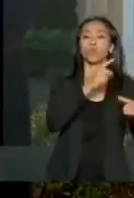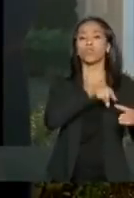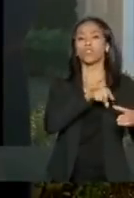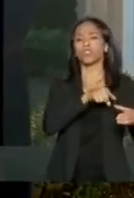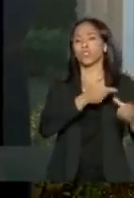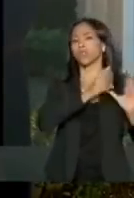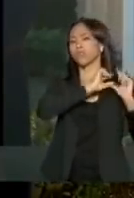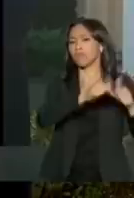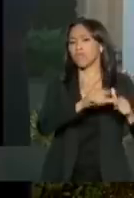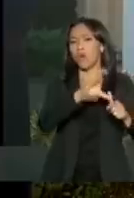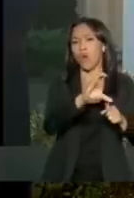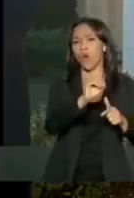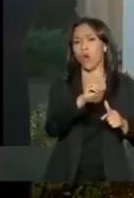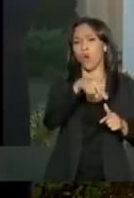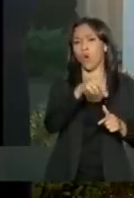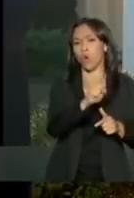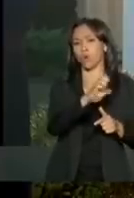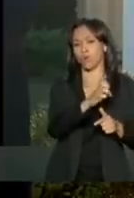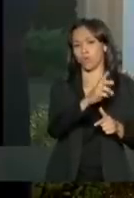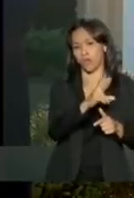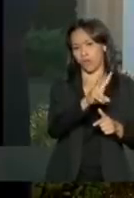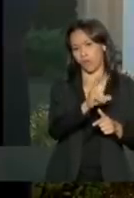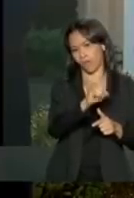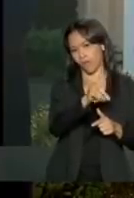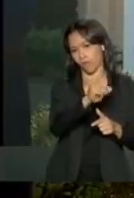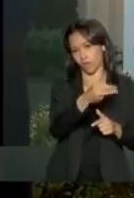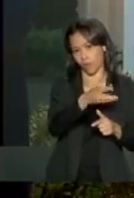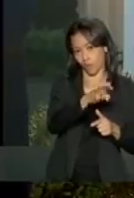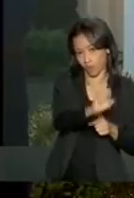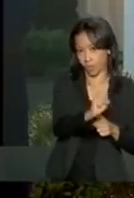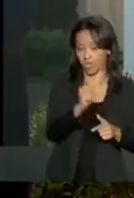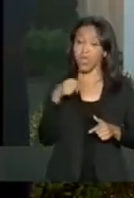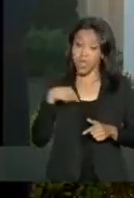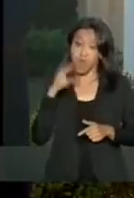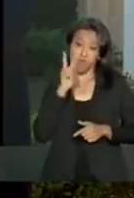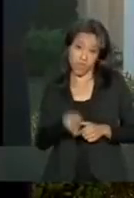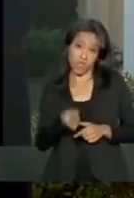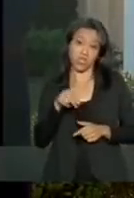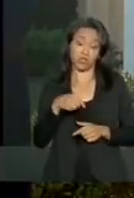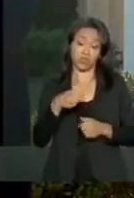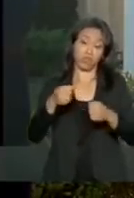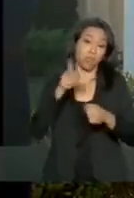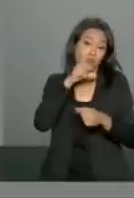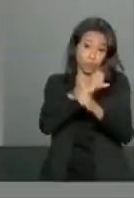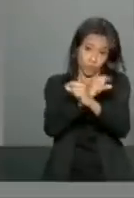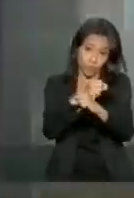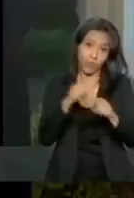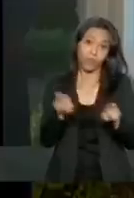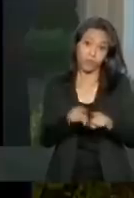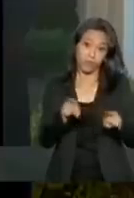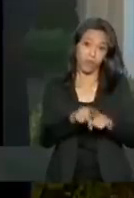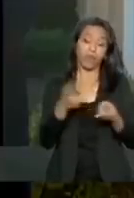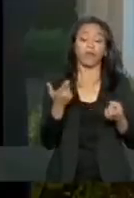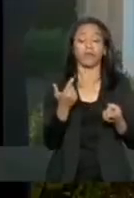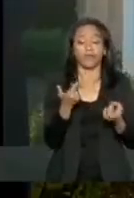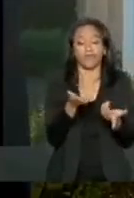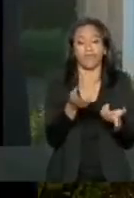no Twitter, no Facebook. Eu também vejo, mas eu me concentro mais outra